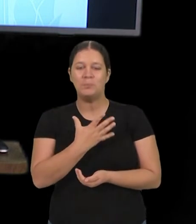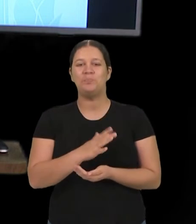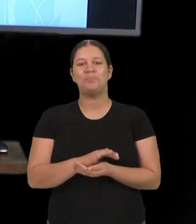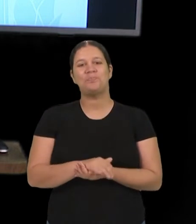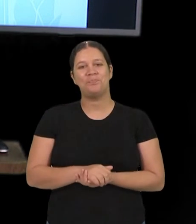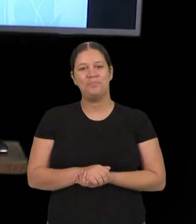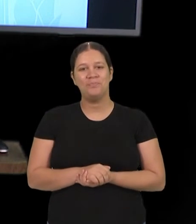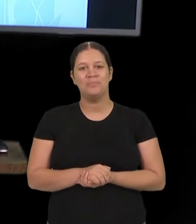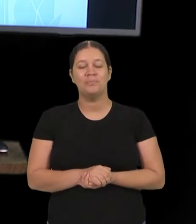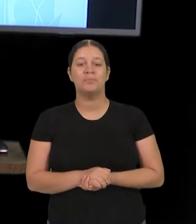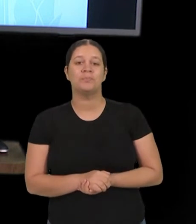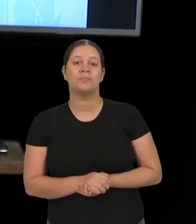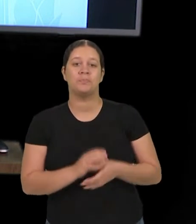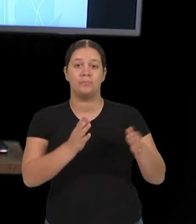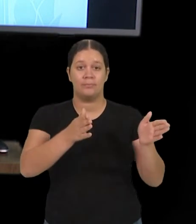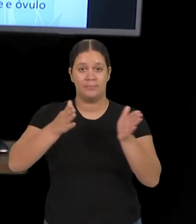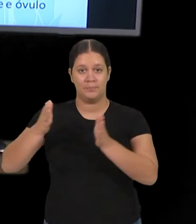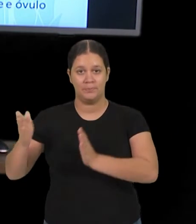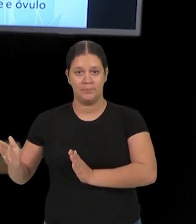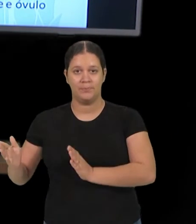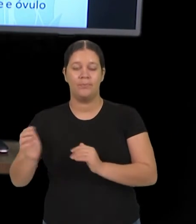tá bom?